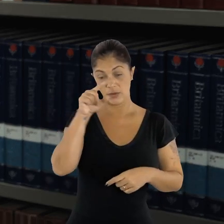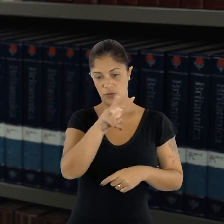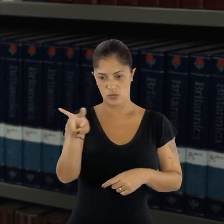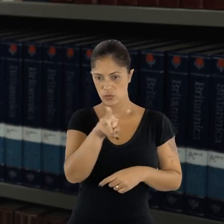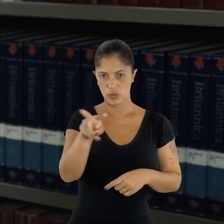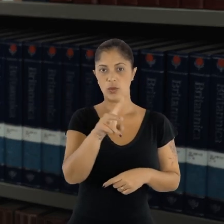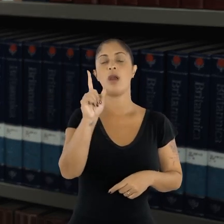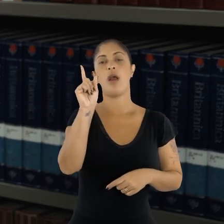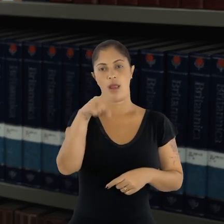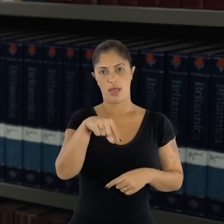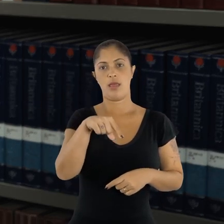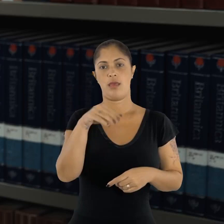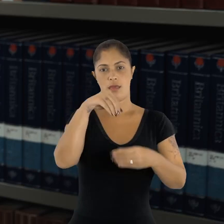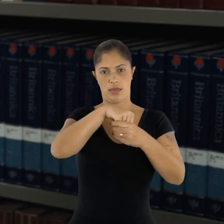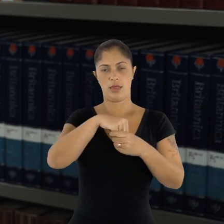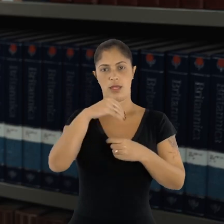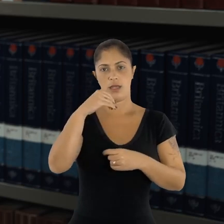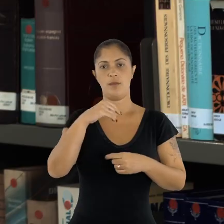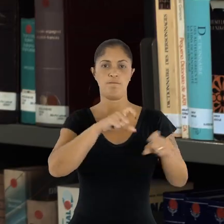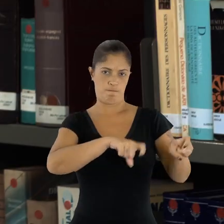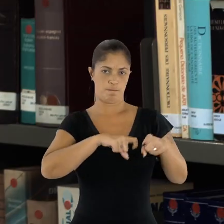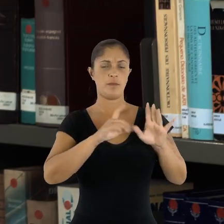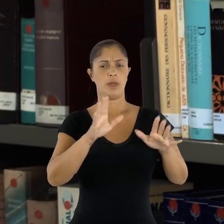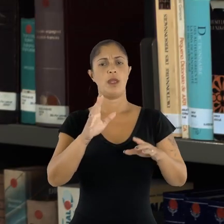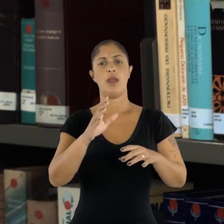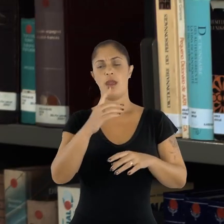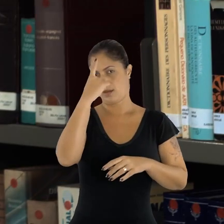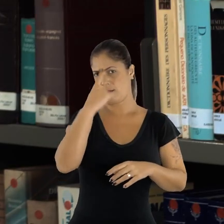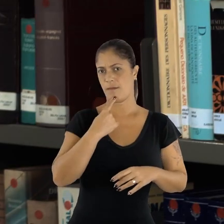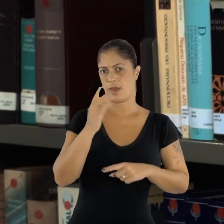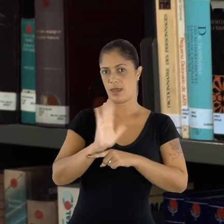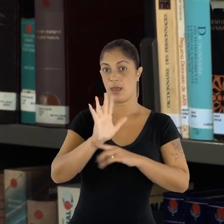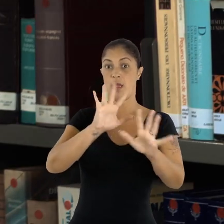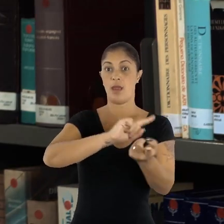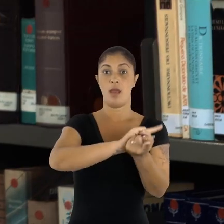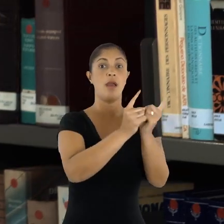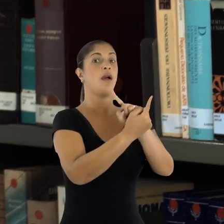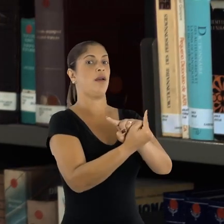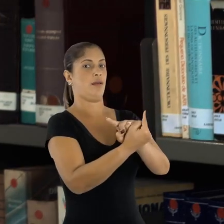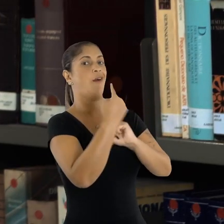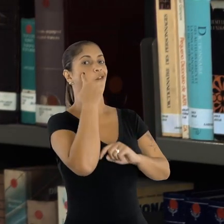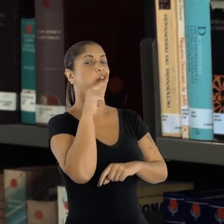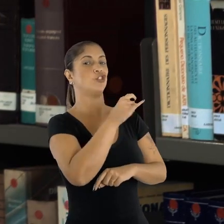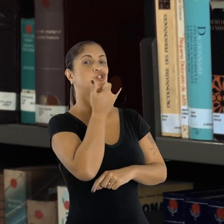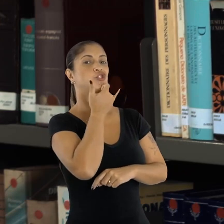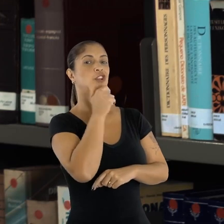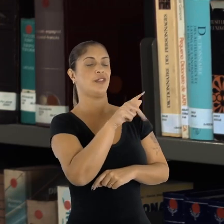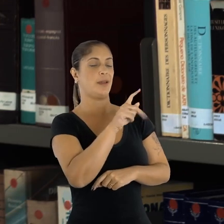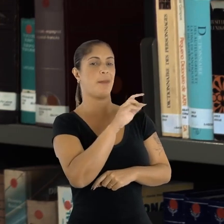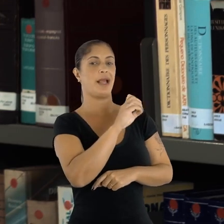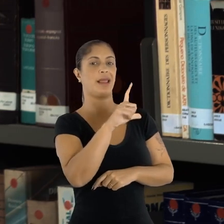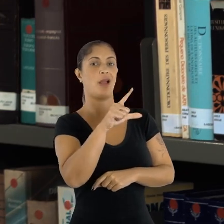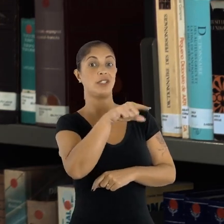você são os sitiantes. Aí, terminada a cena, eu diria, agora vamos inverter.